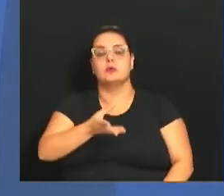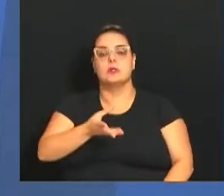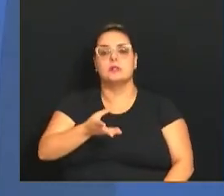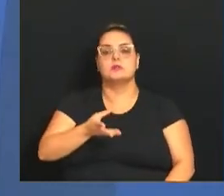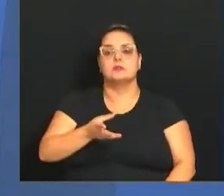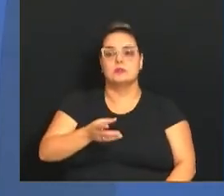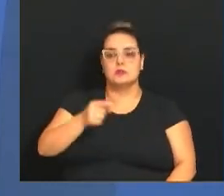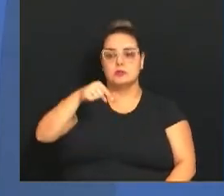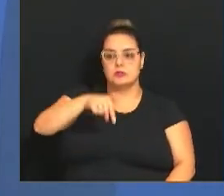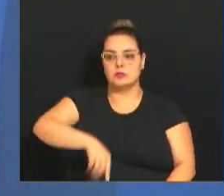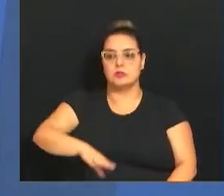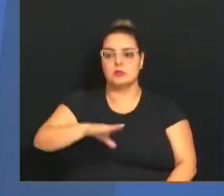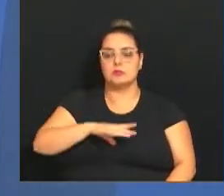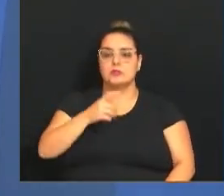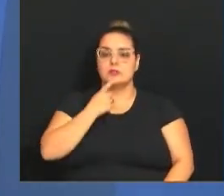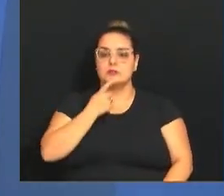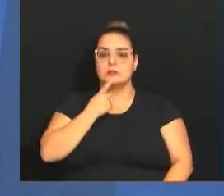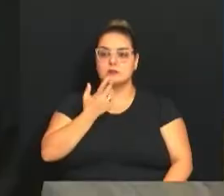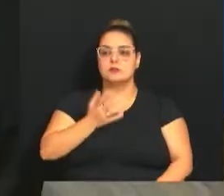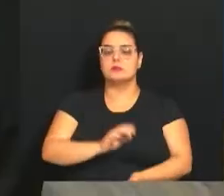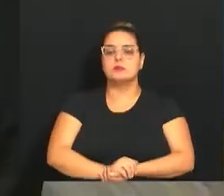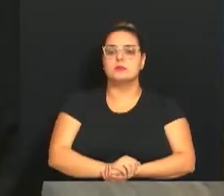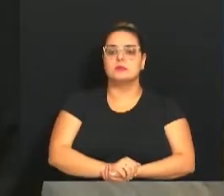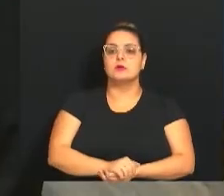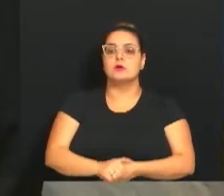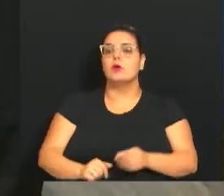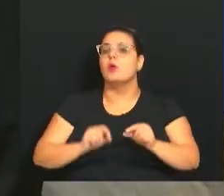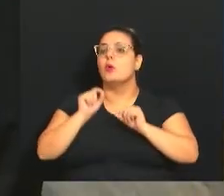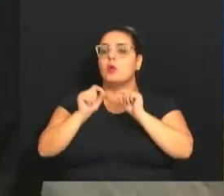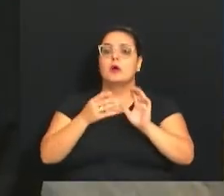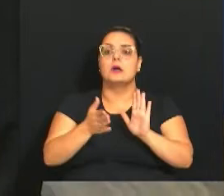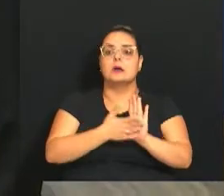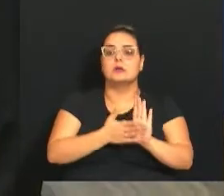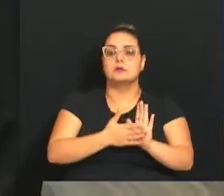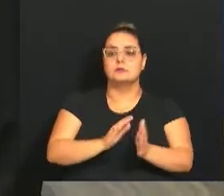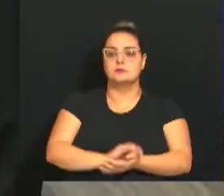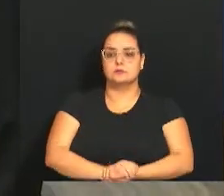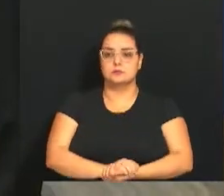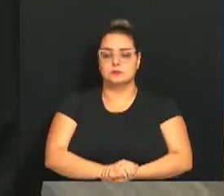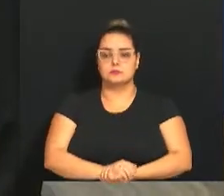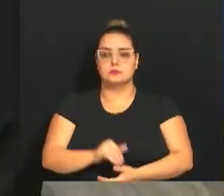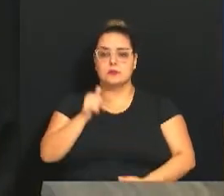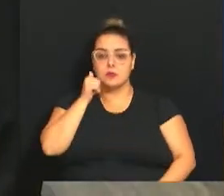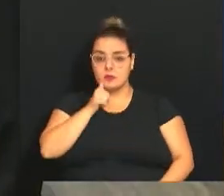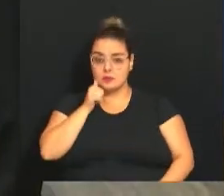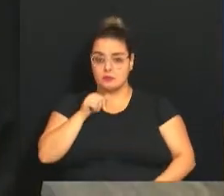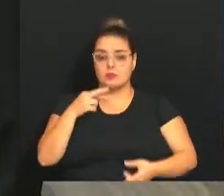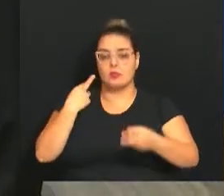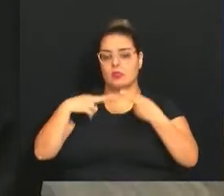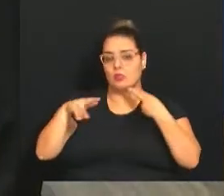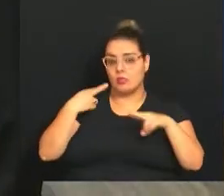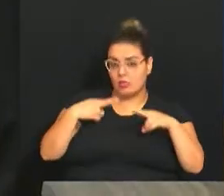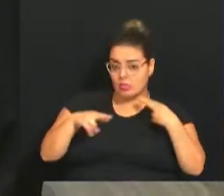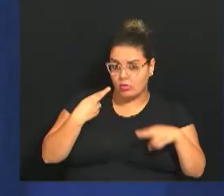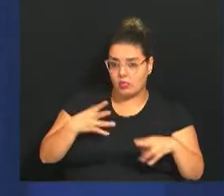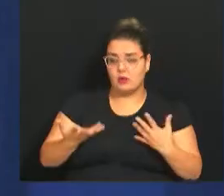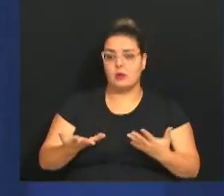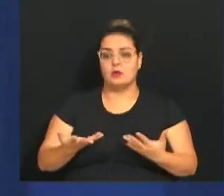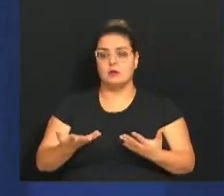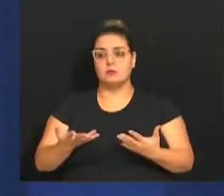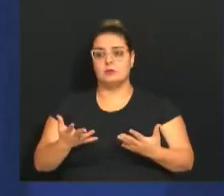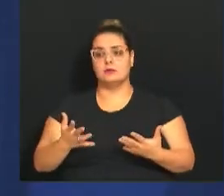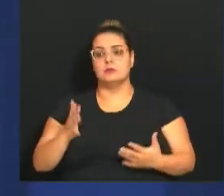aqui no município de Campinas. O que traz essa proposta? Muitas mulheres ainda reclamam, e acho que todas